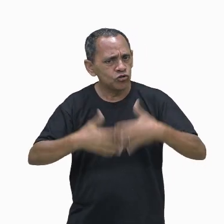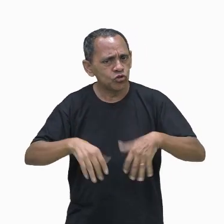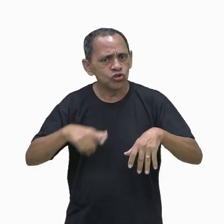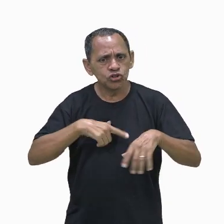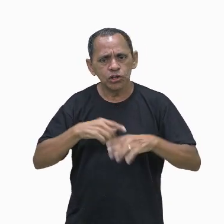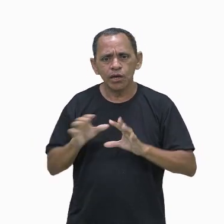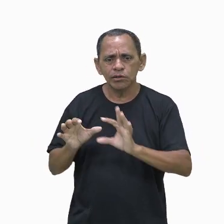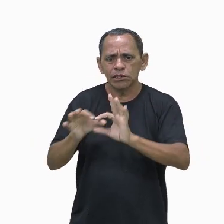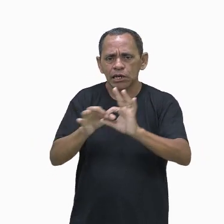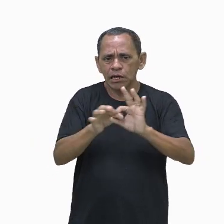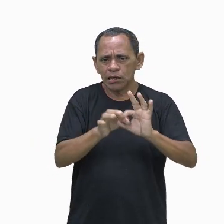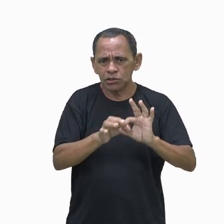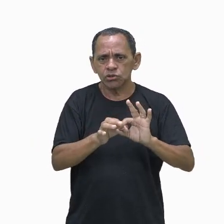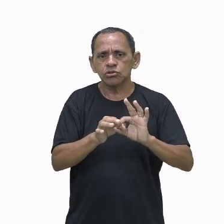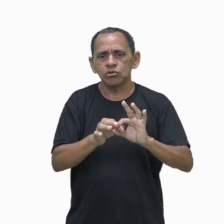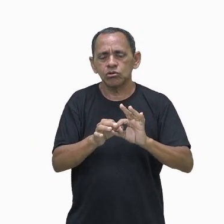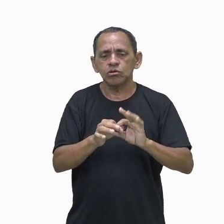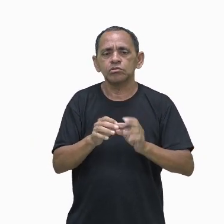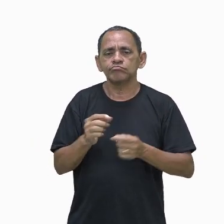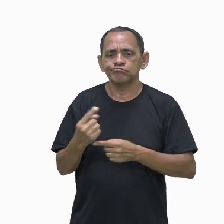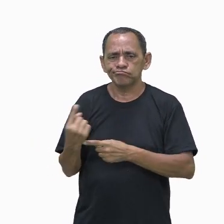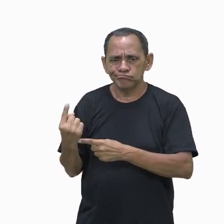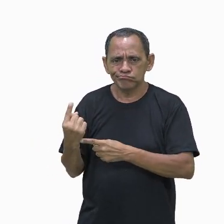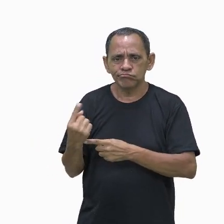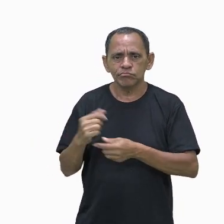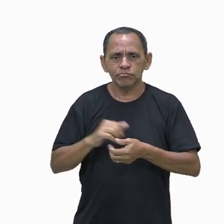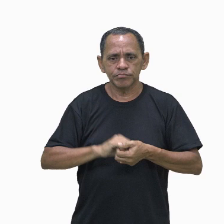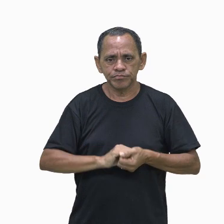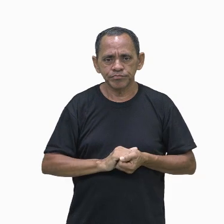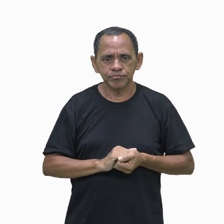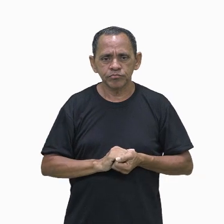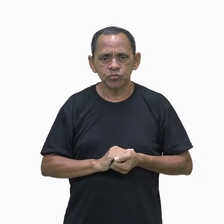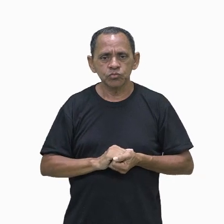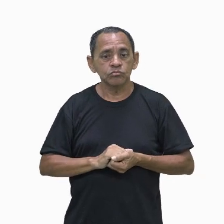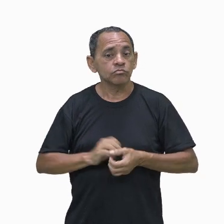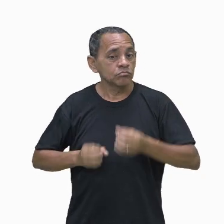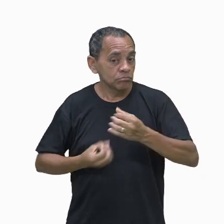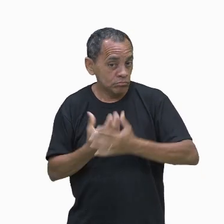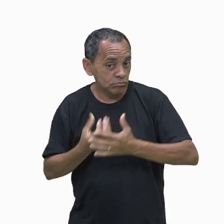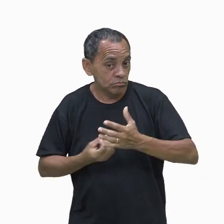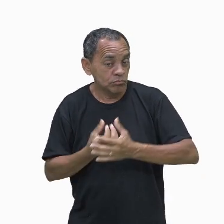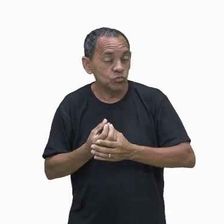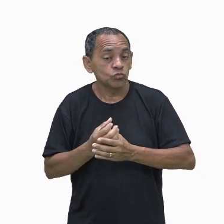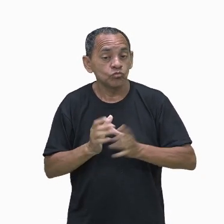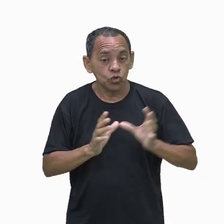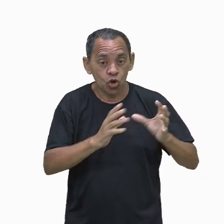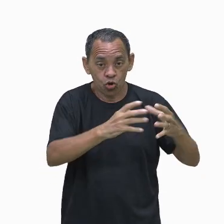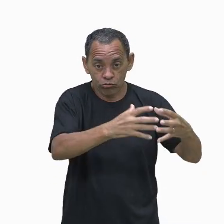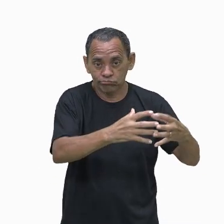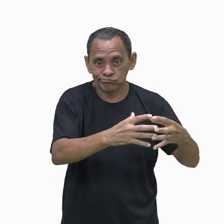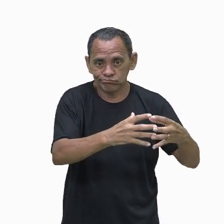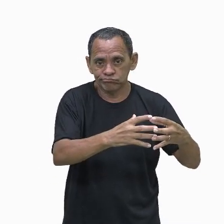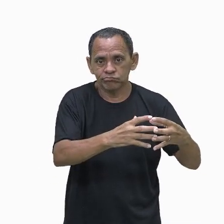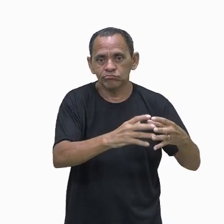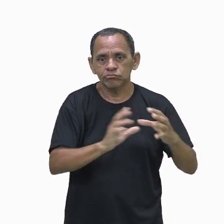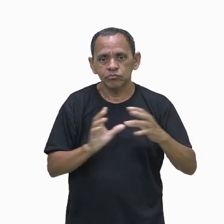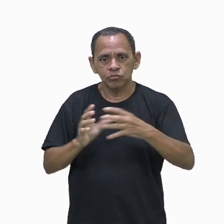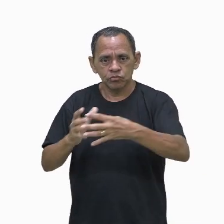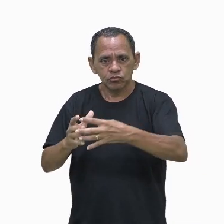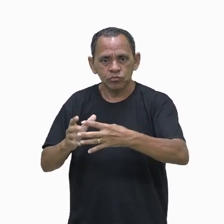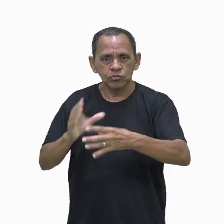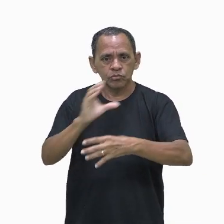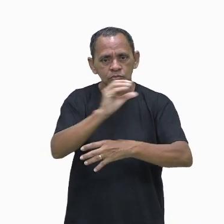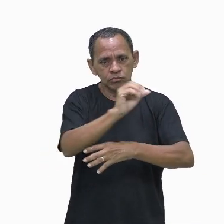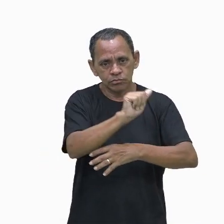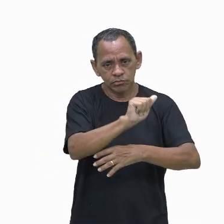ligações peptídicas, as quais se formam entre o grupo carboxila de um aminoácido